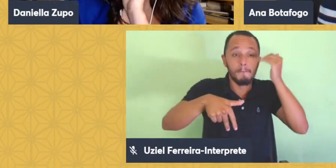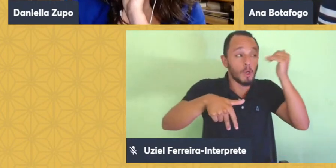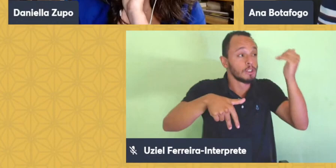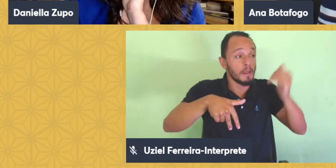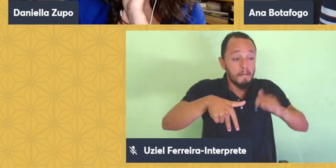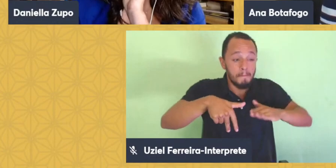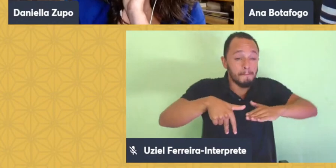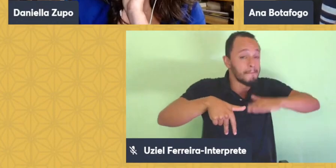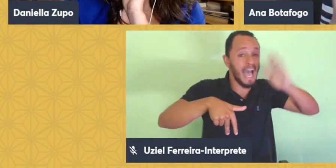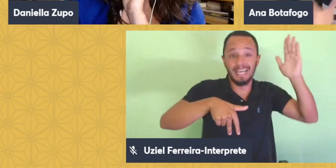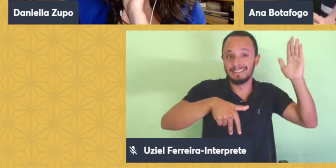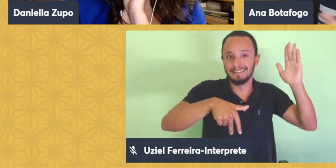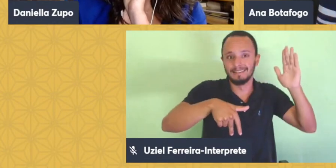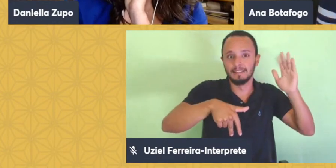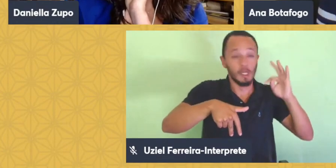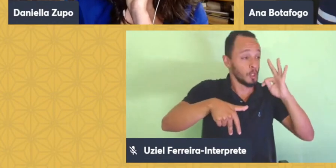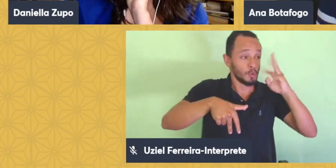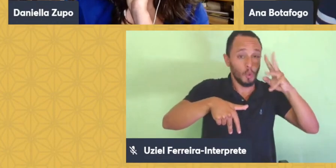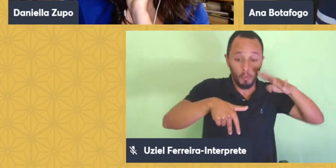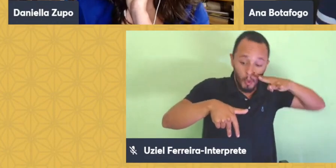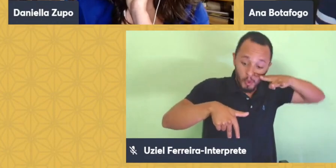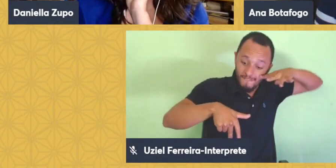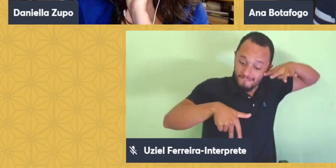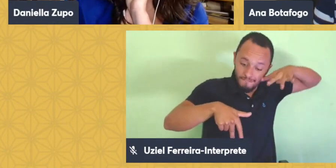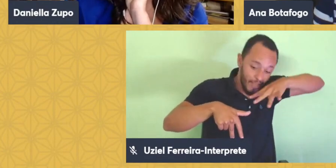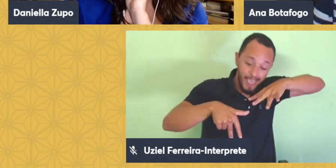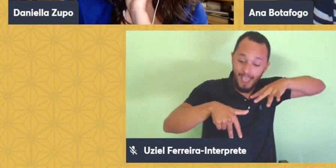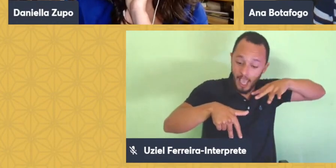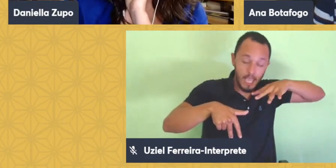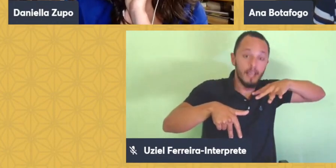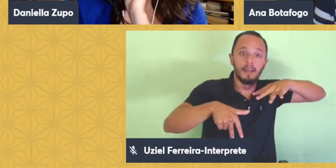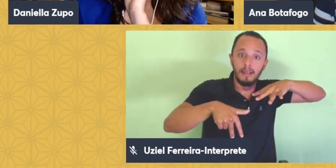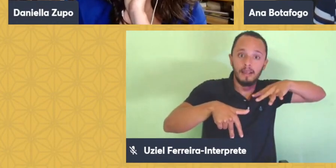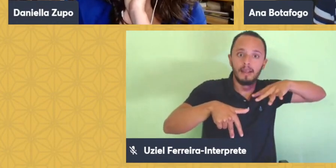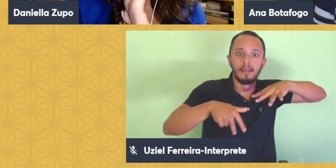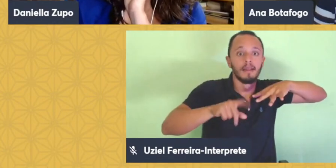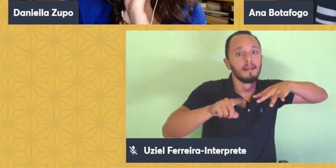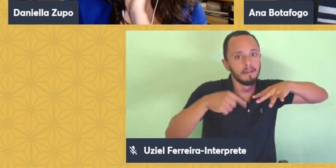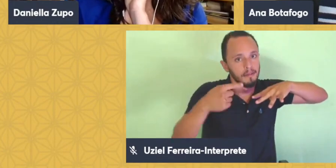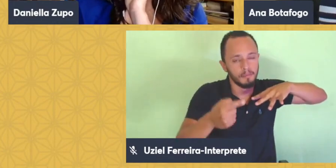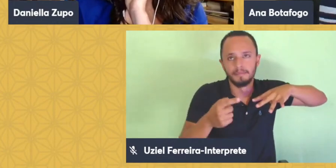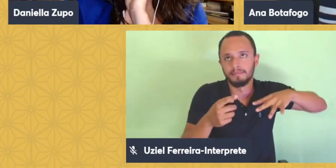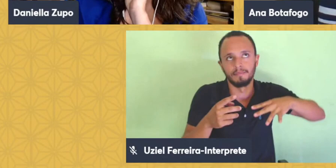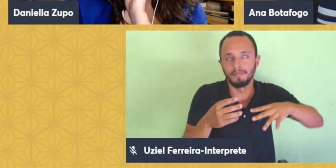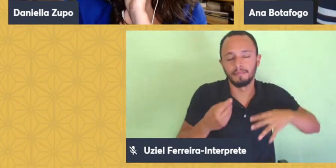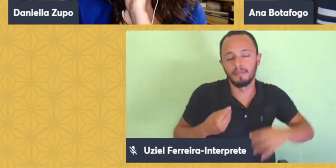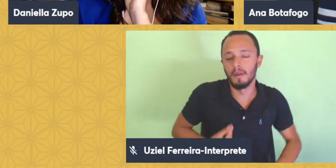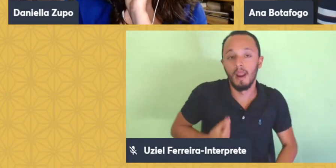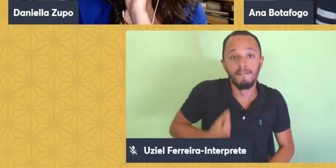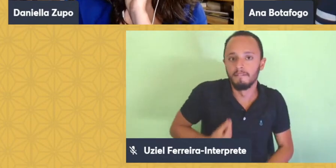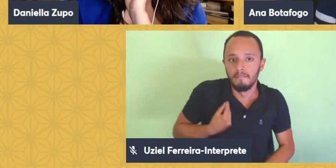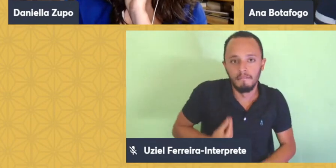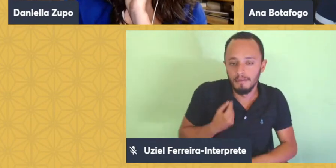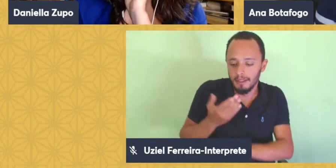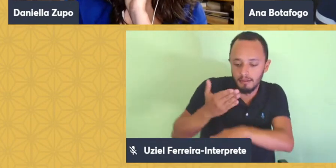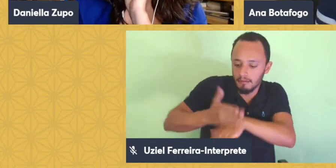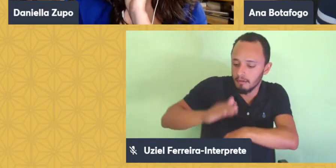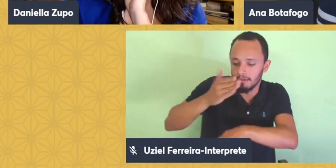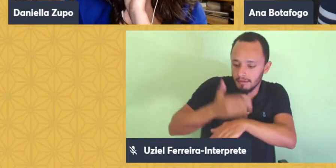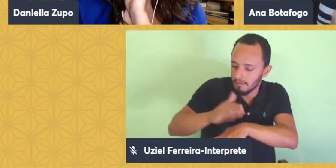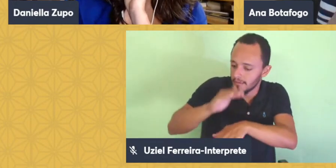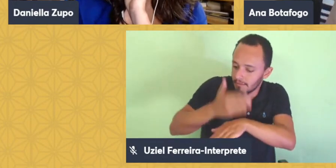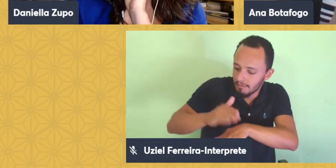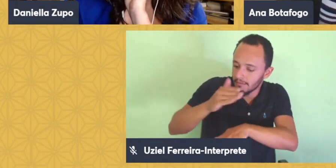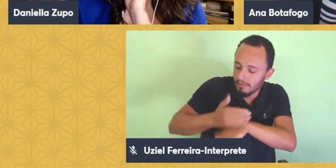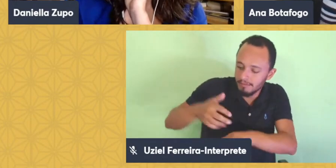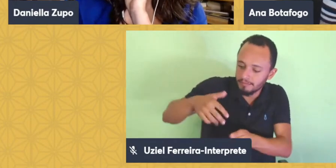olimpíada onde todo mundo pensava e depois ela se preparou durante a vida inteira mas sobretudo Nos últimos